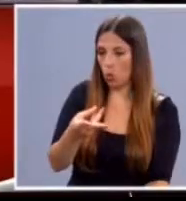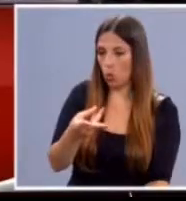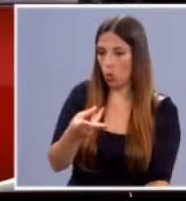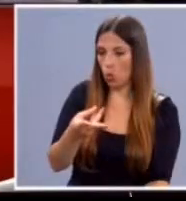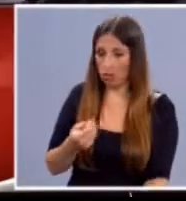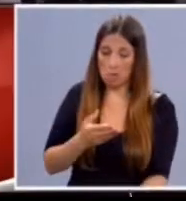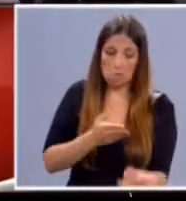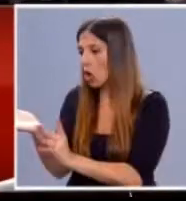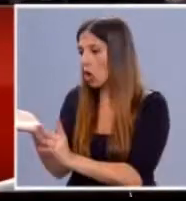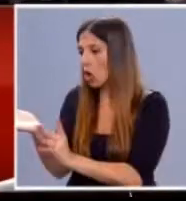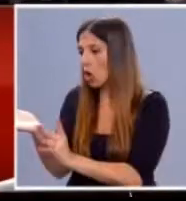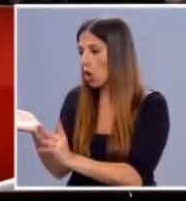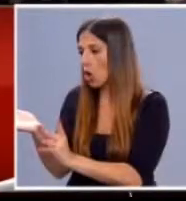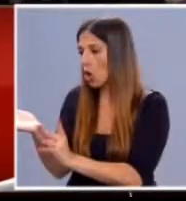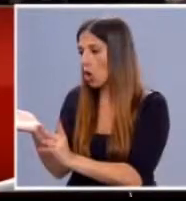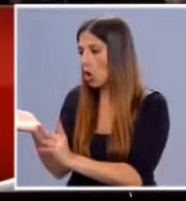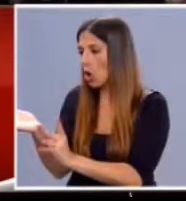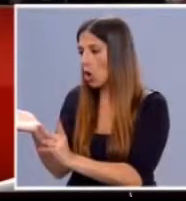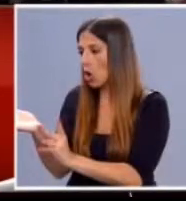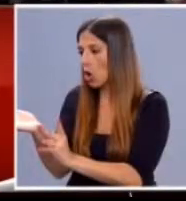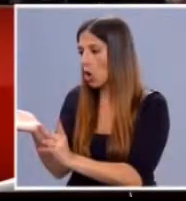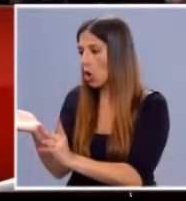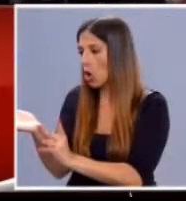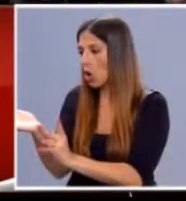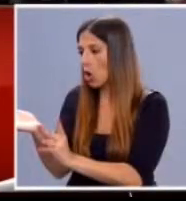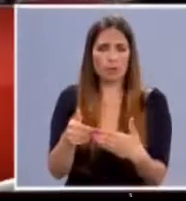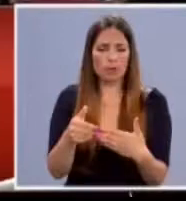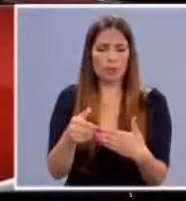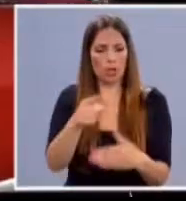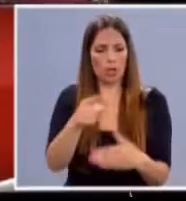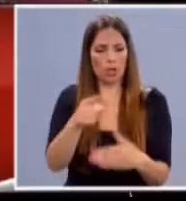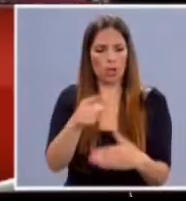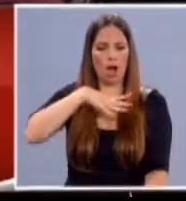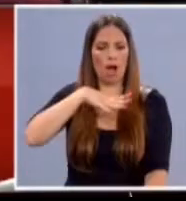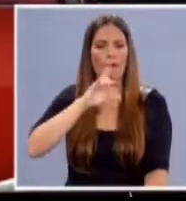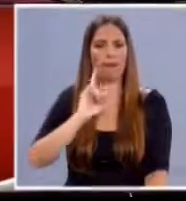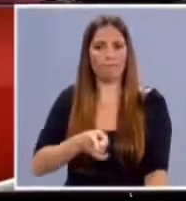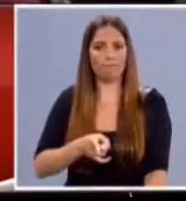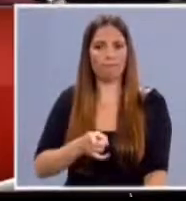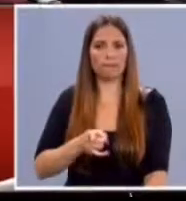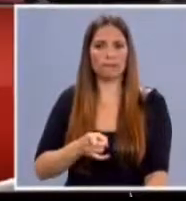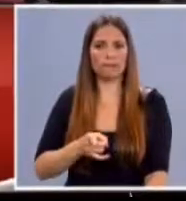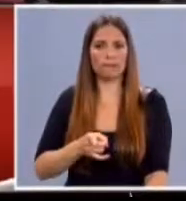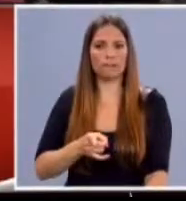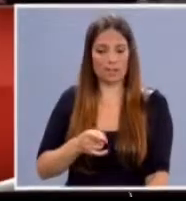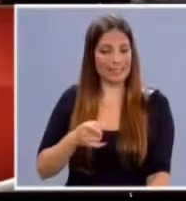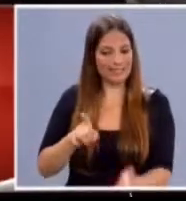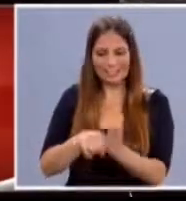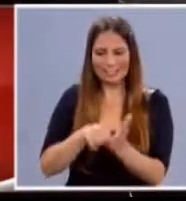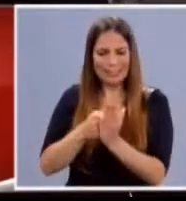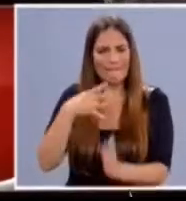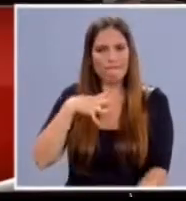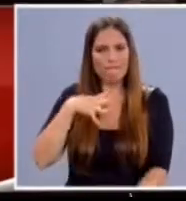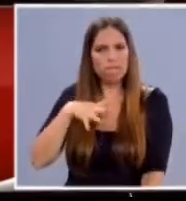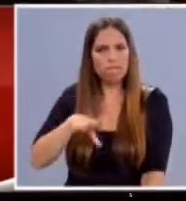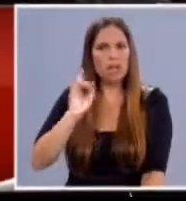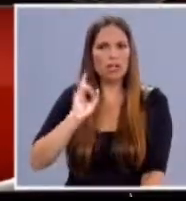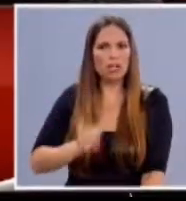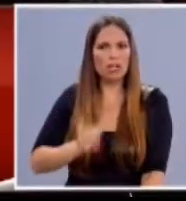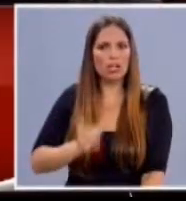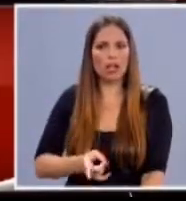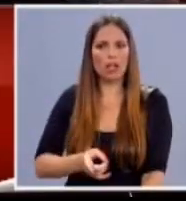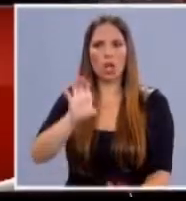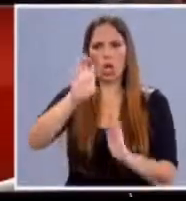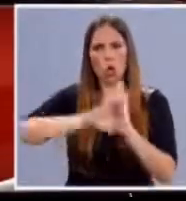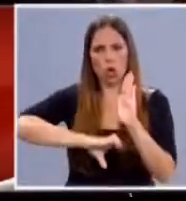sentido ou vão no outro, para nós é exatamente a mesma coisa. Quisemos, queremos e continuamos a querer, é as condições